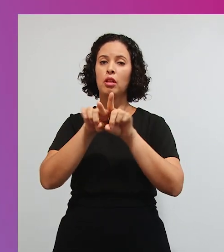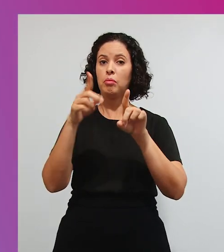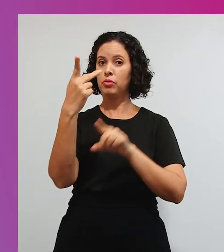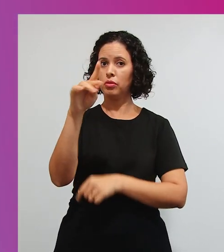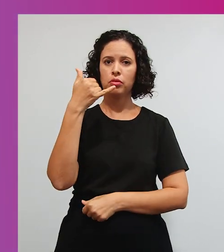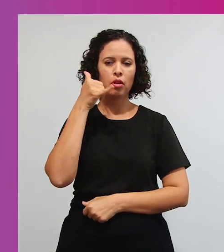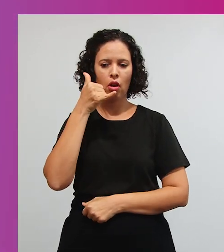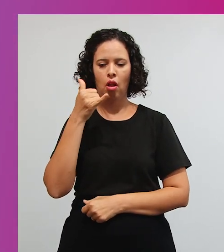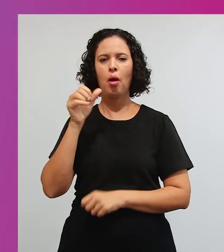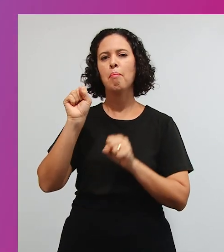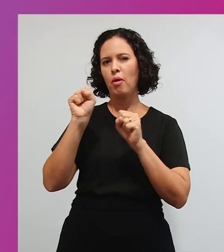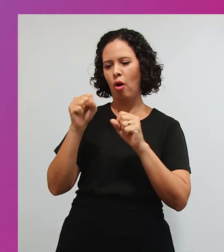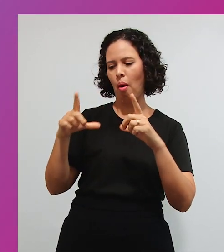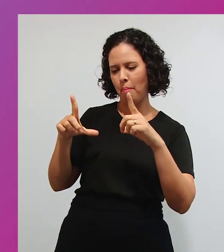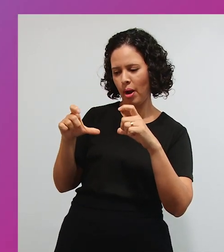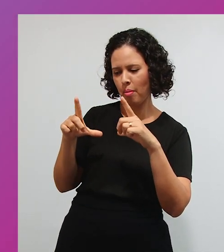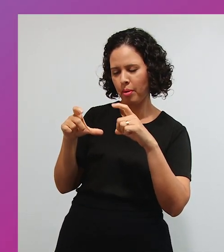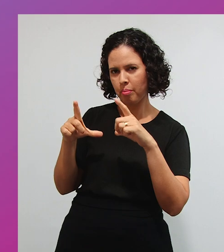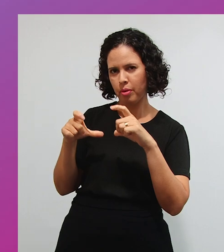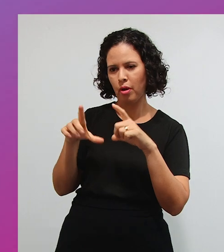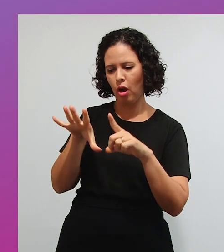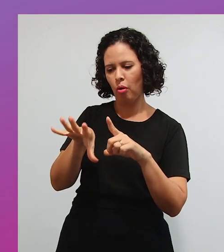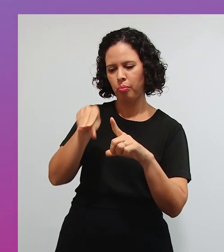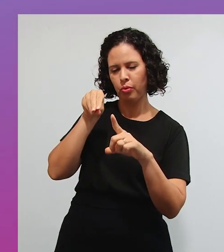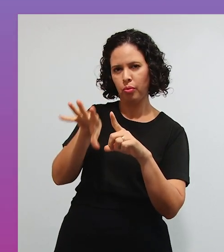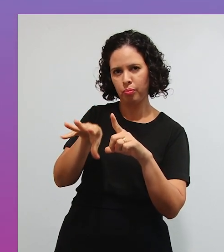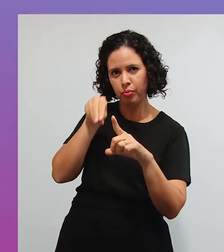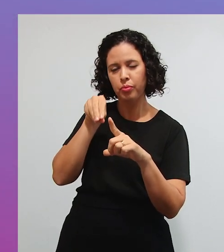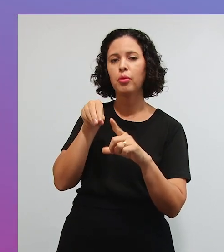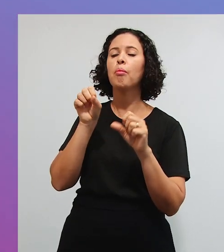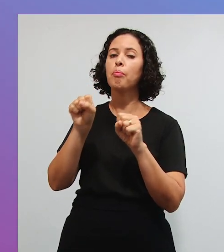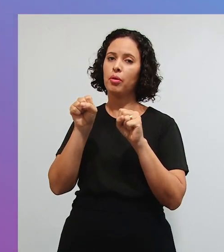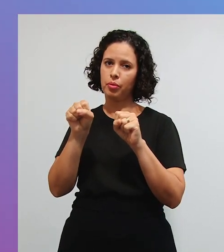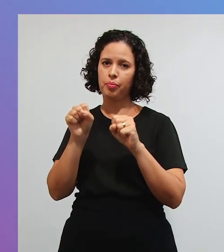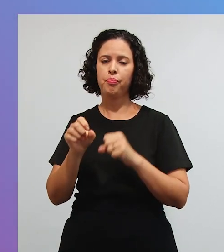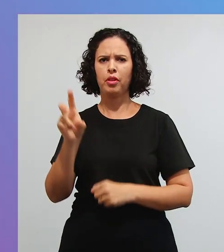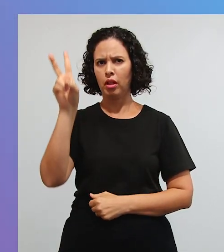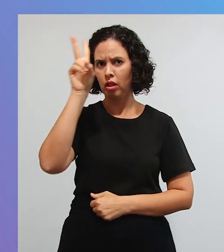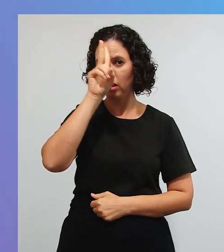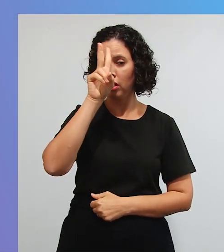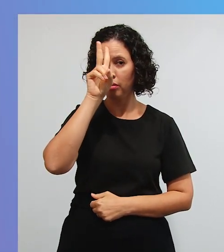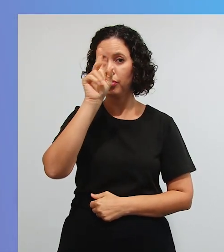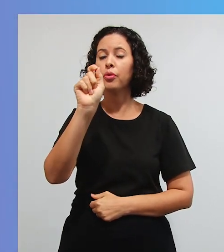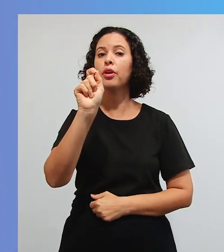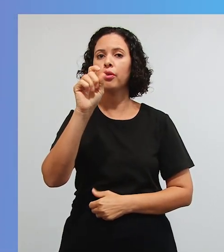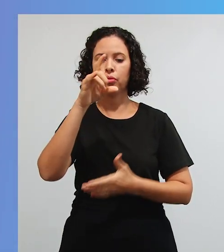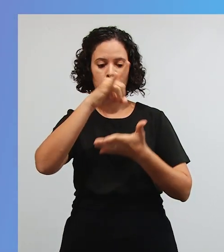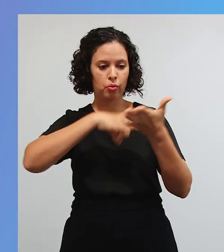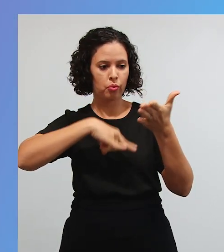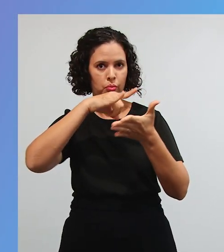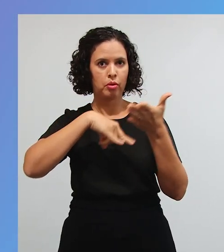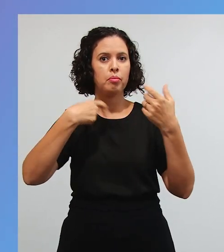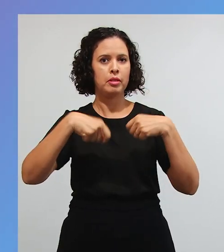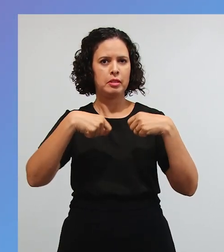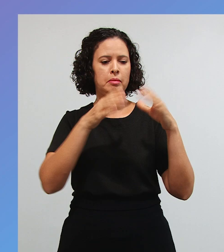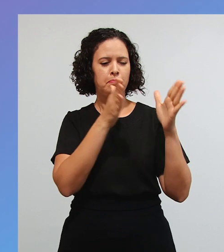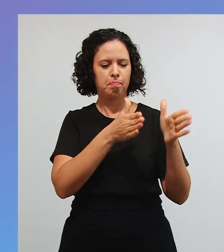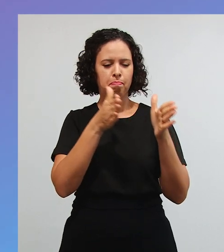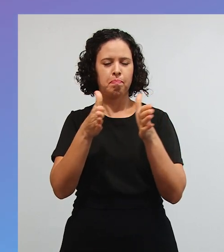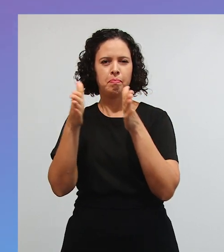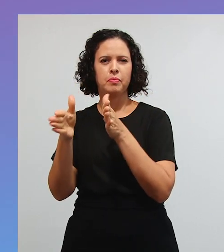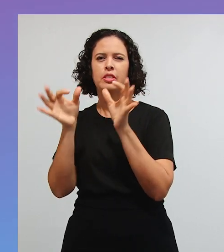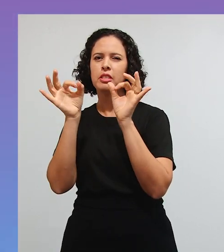tirar fotos ou digitalize em um scanner as páginas solicitadas. Lembramos que os documentos devem estar em